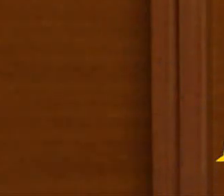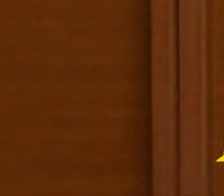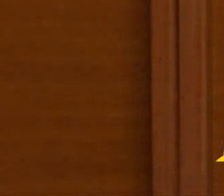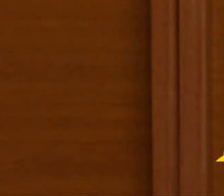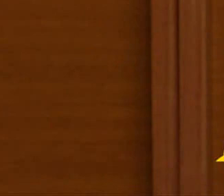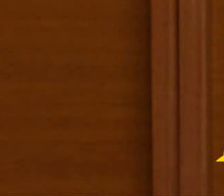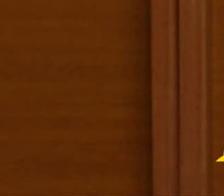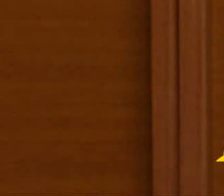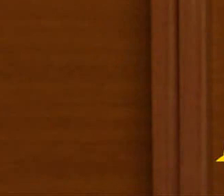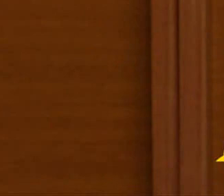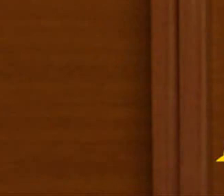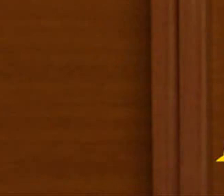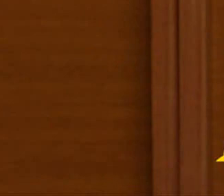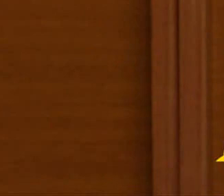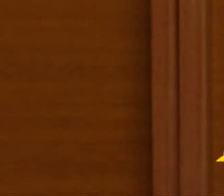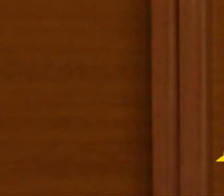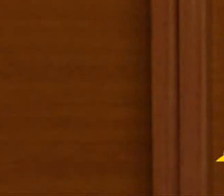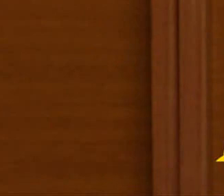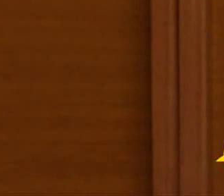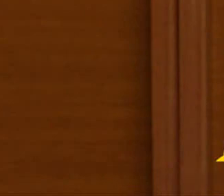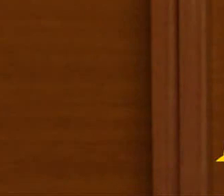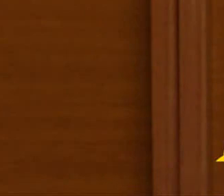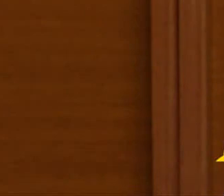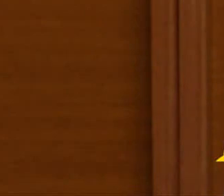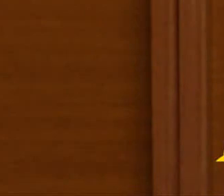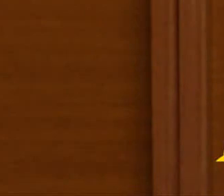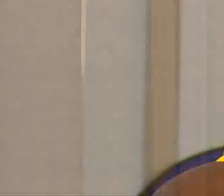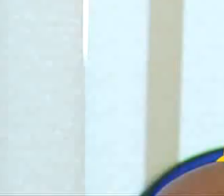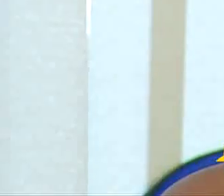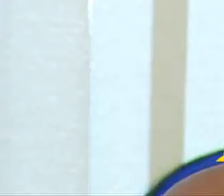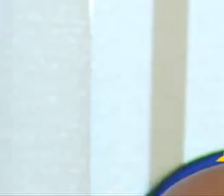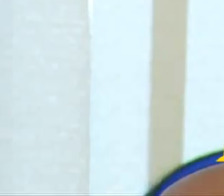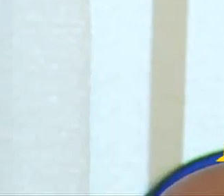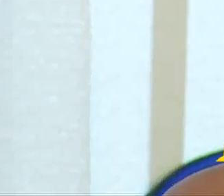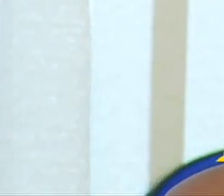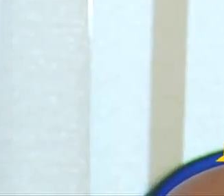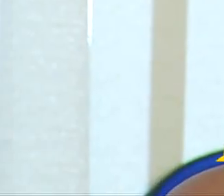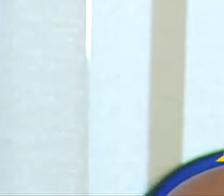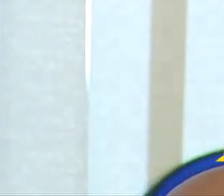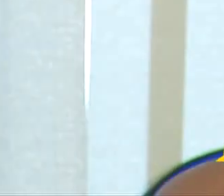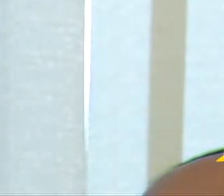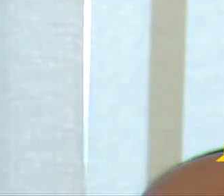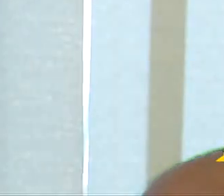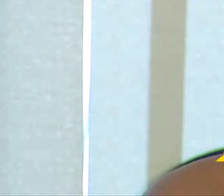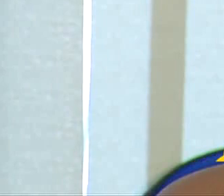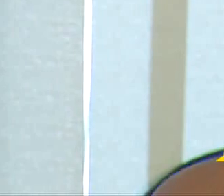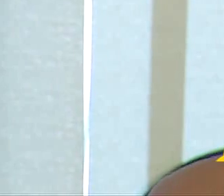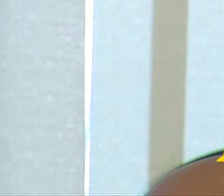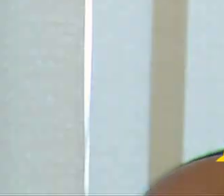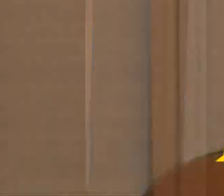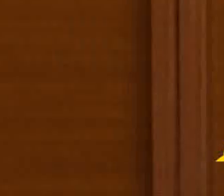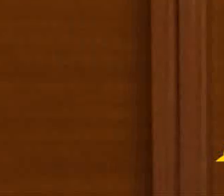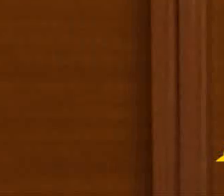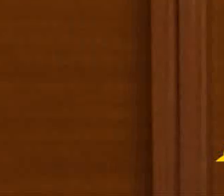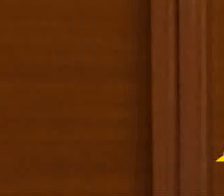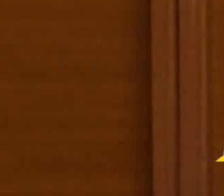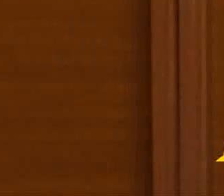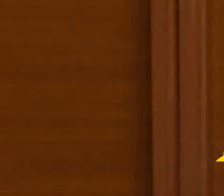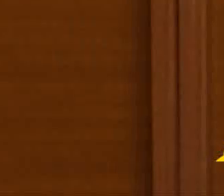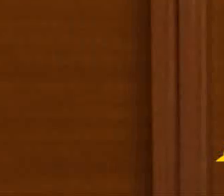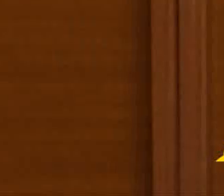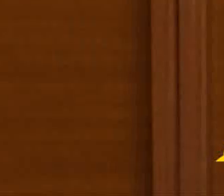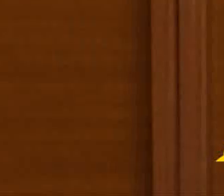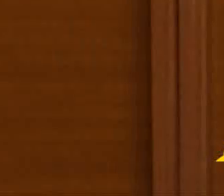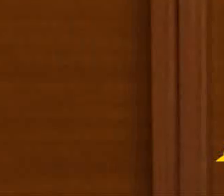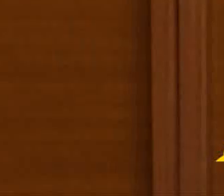vai. Quem foi, vai, vai, vai. Quem foi, vai,